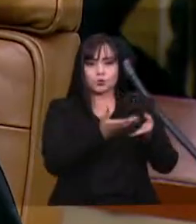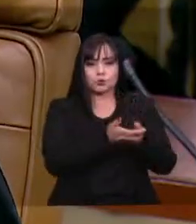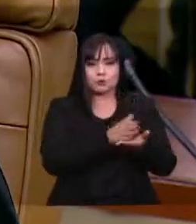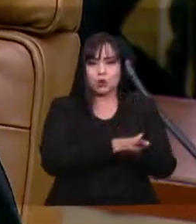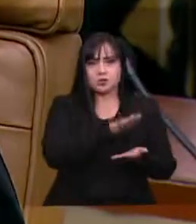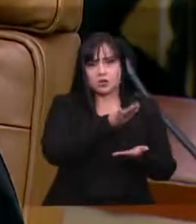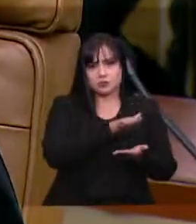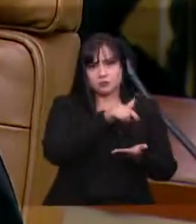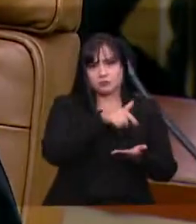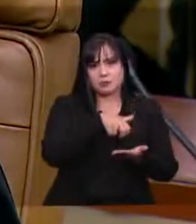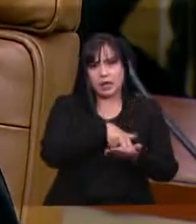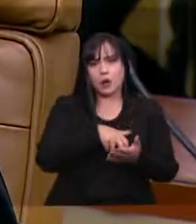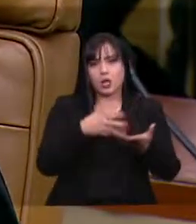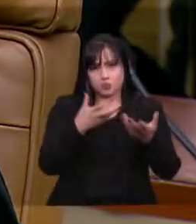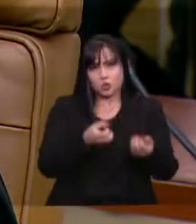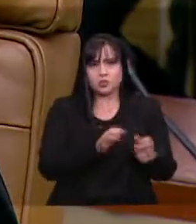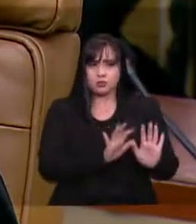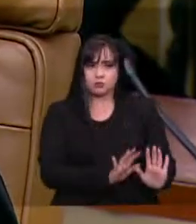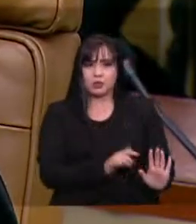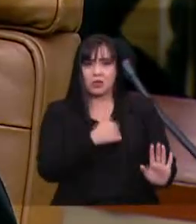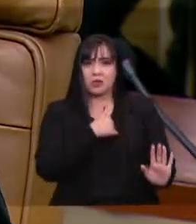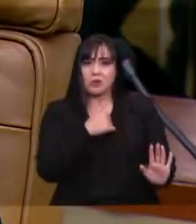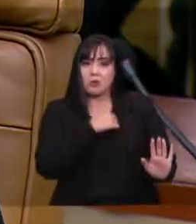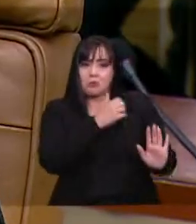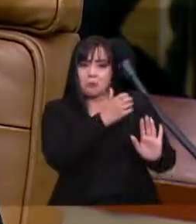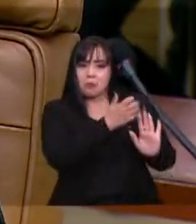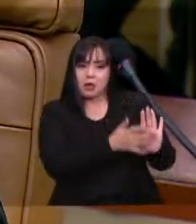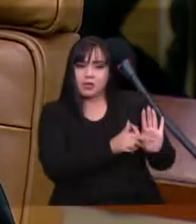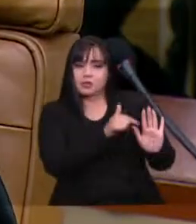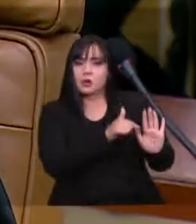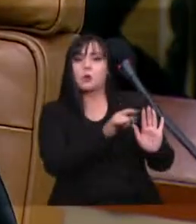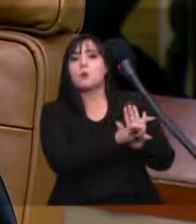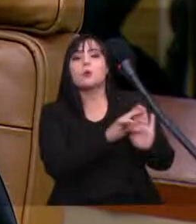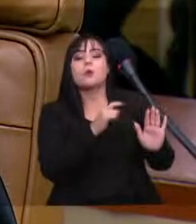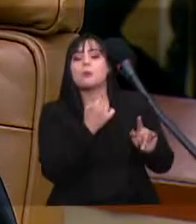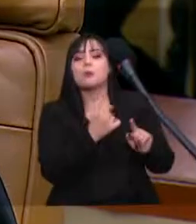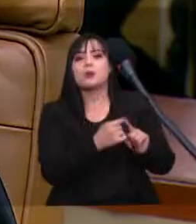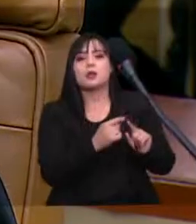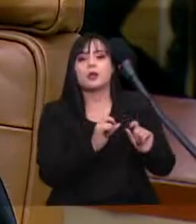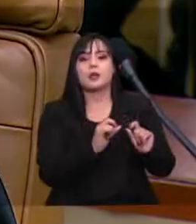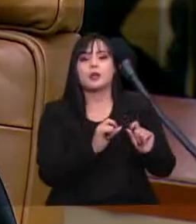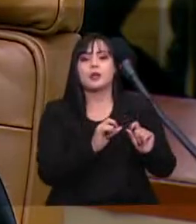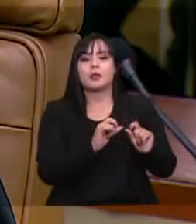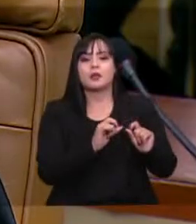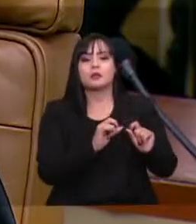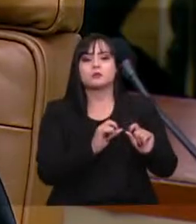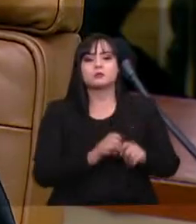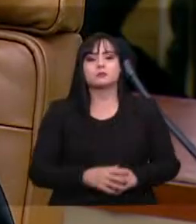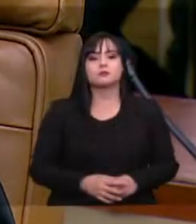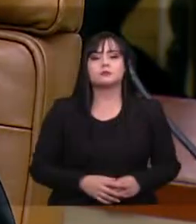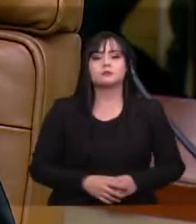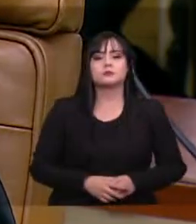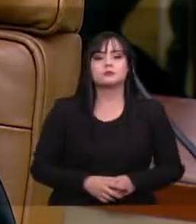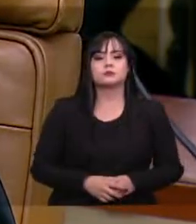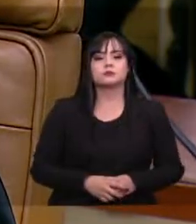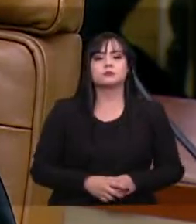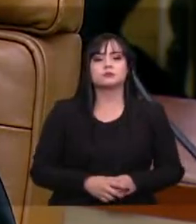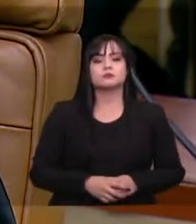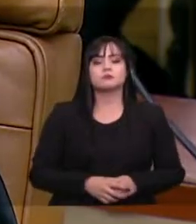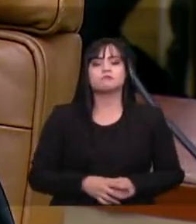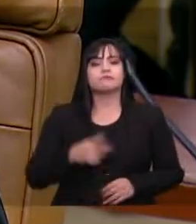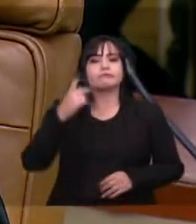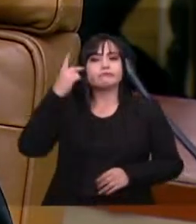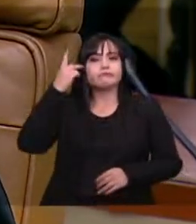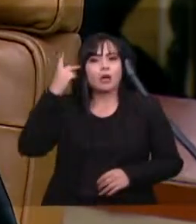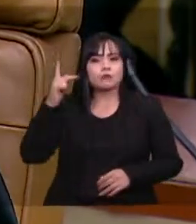autoriza eu estou fazendo esta observação para a completa e integral lealdade